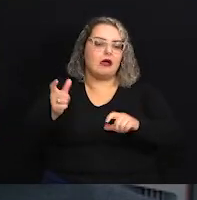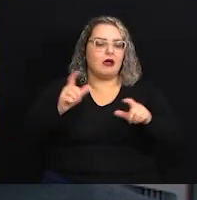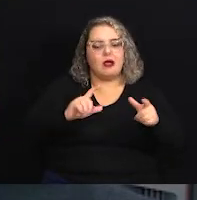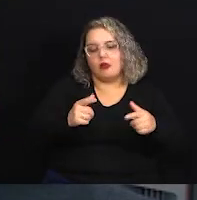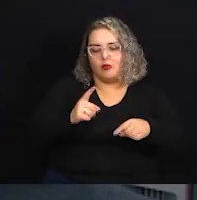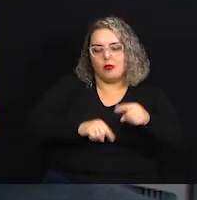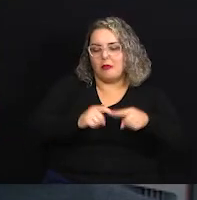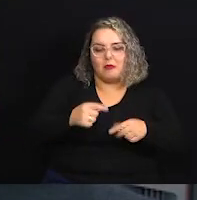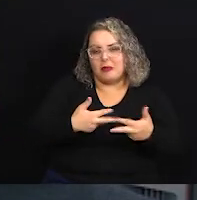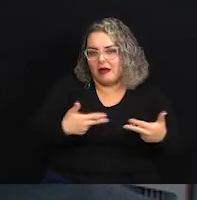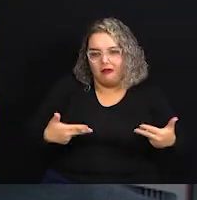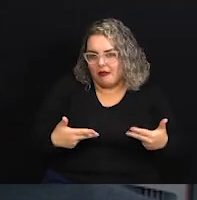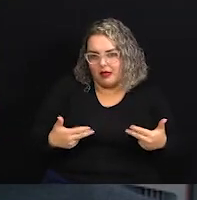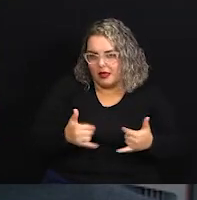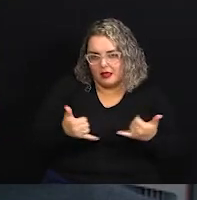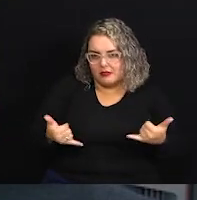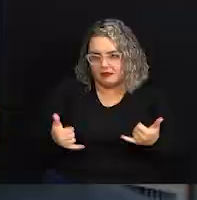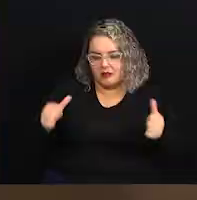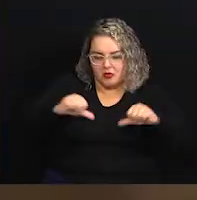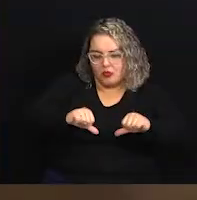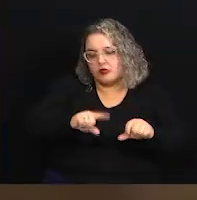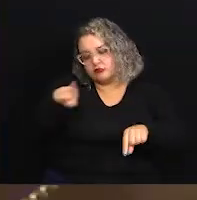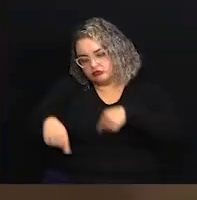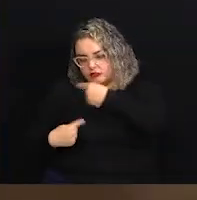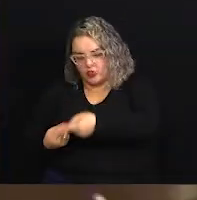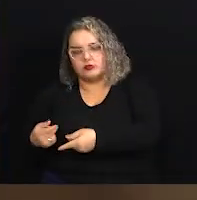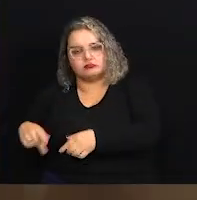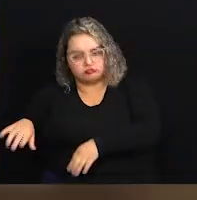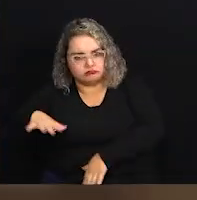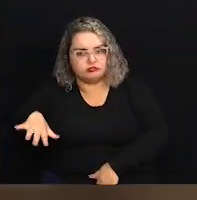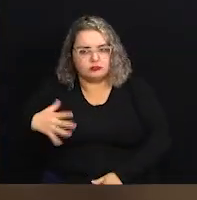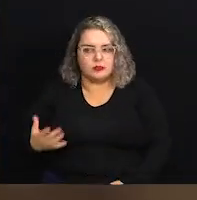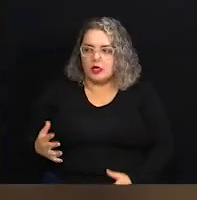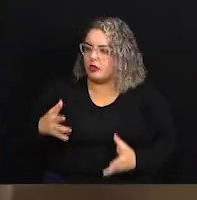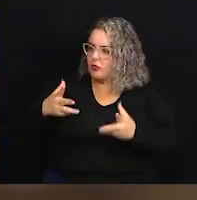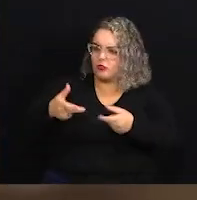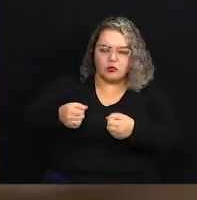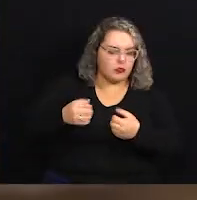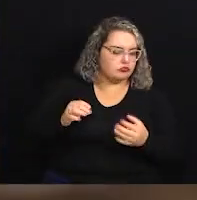ser maravilhoso, em todos os aspectos.